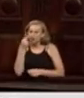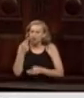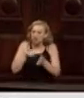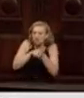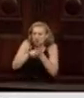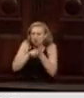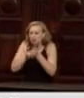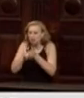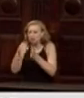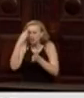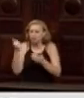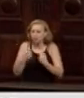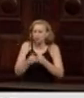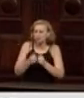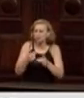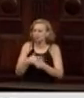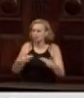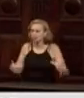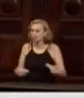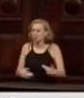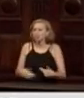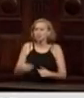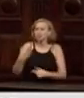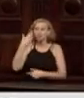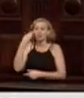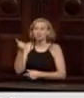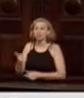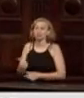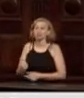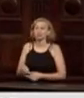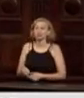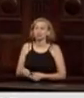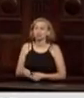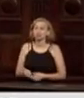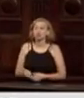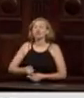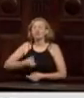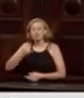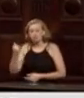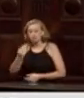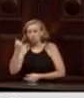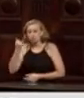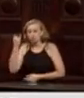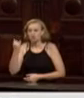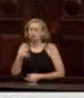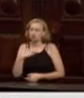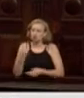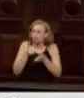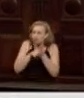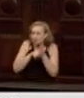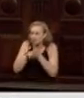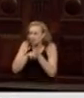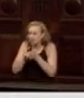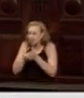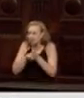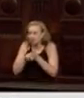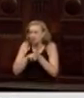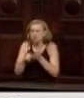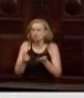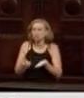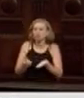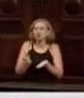FETranspor é fundamental para que essa casa faça o seu dever de casa. É fundamental para que a gente verifique em que